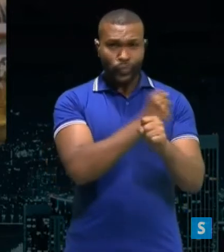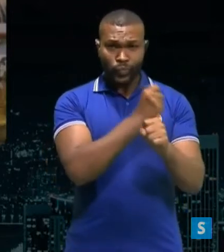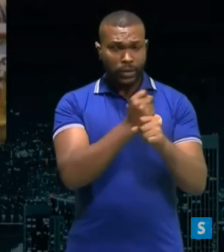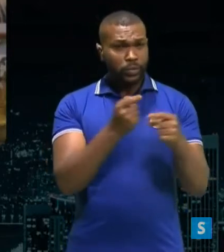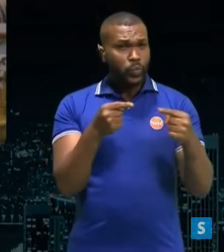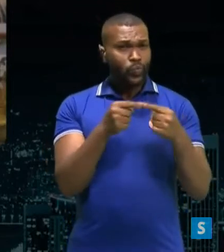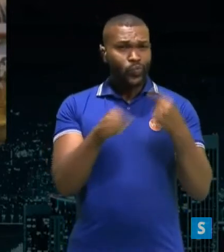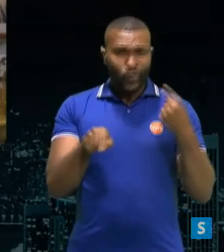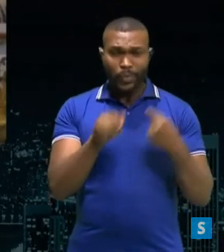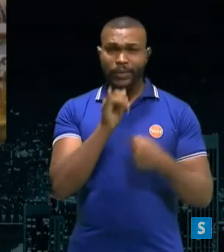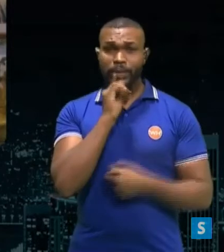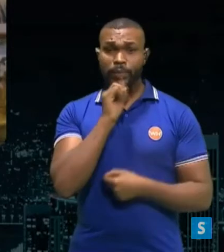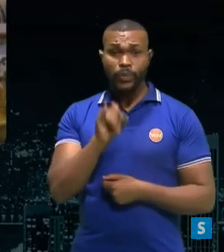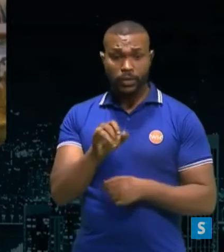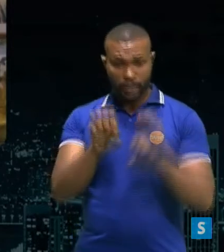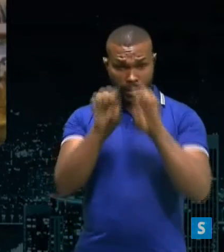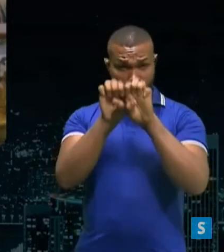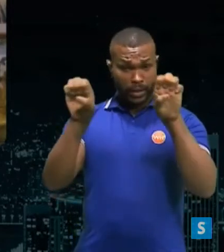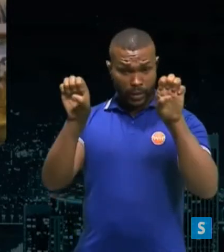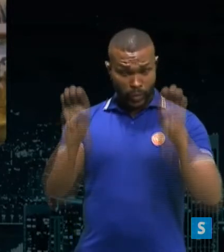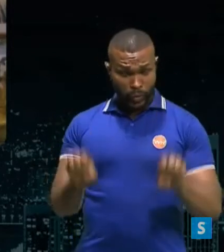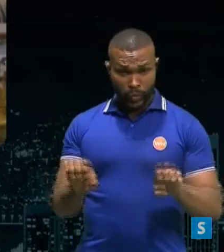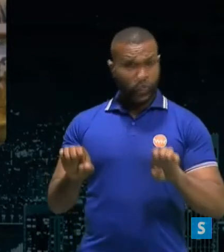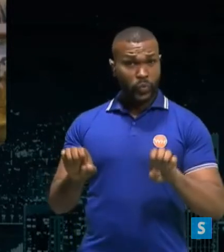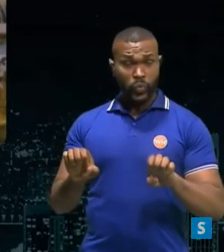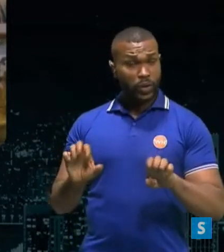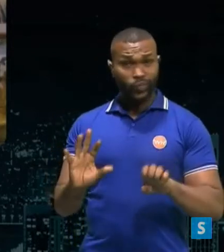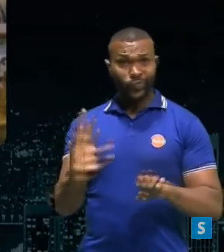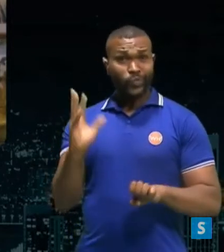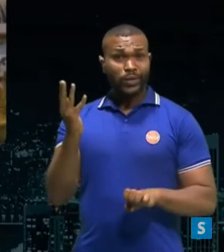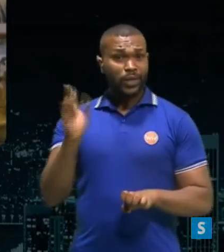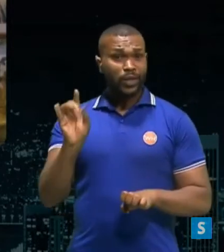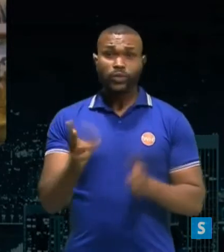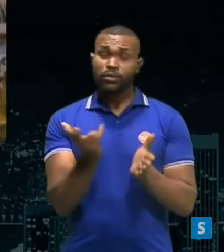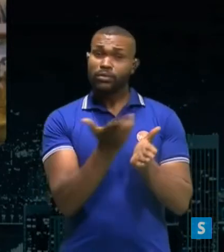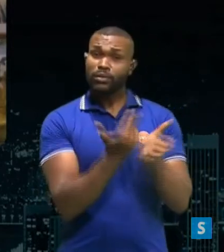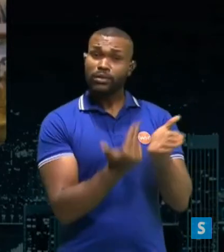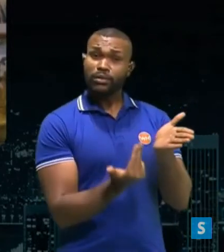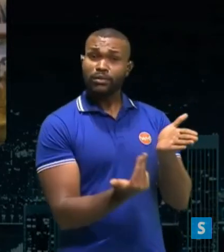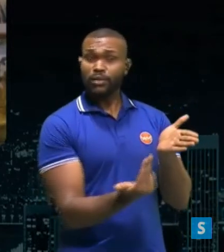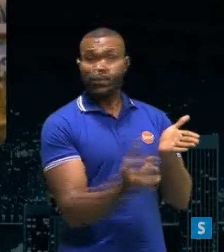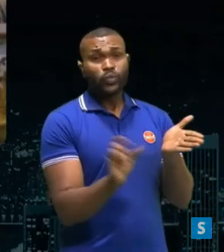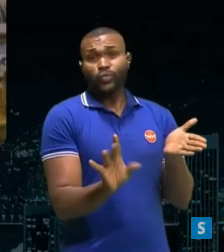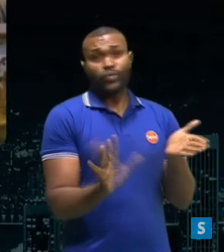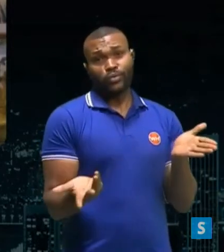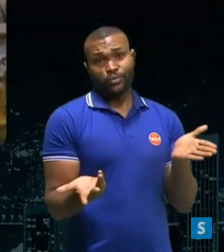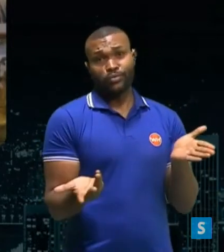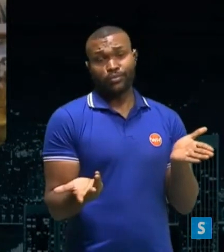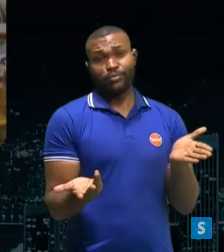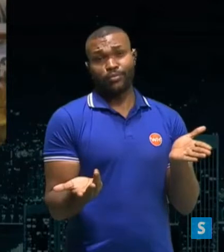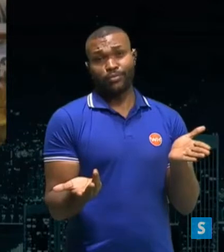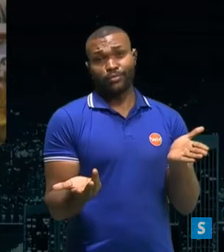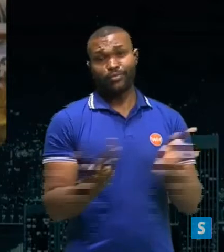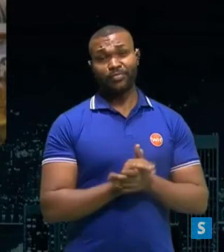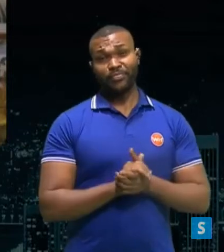as estruturas no não funciona É um desenho só no céu então